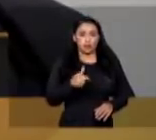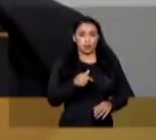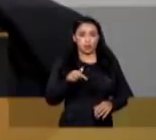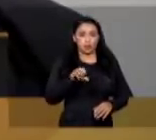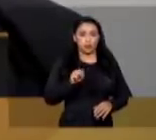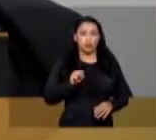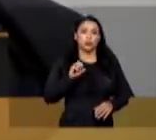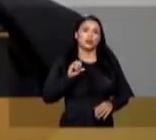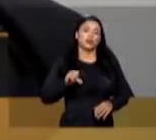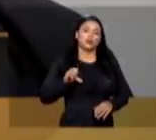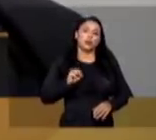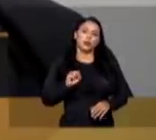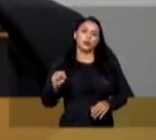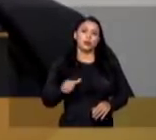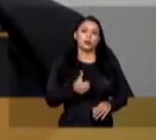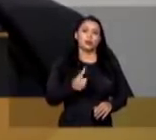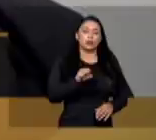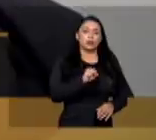174.988,